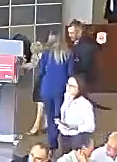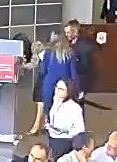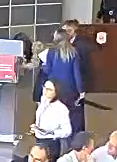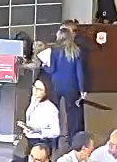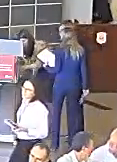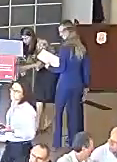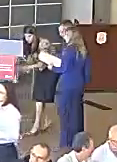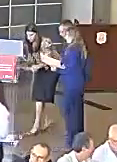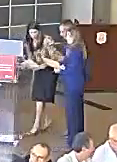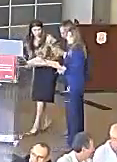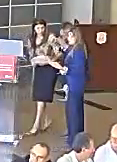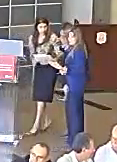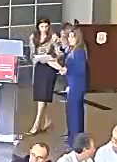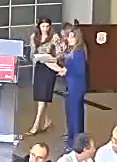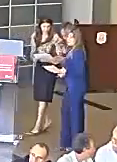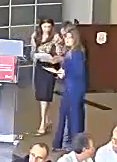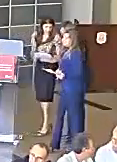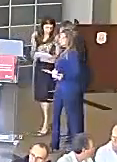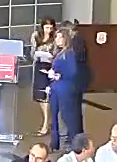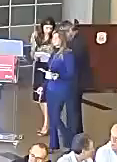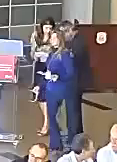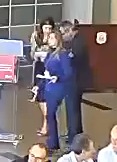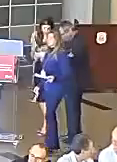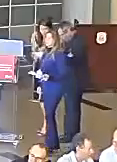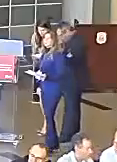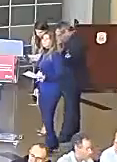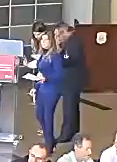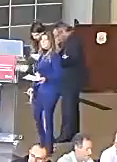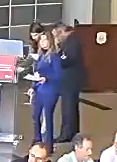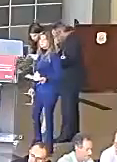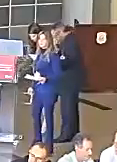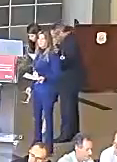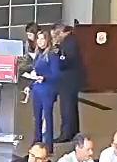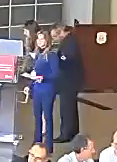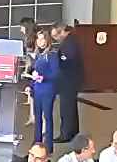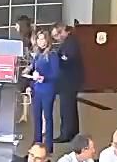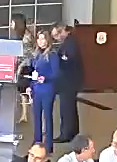terminais que realizam viagens intermunicipais dentro do